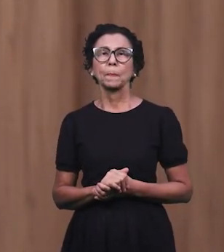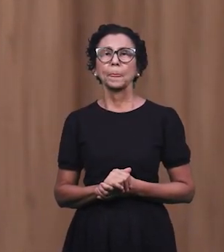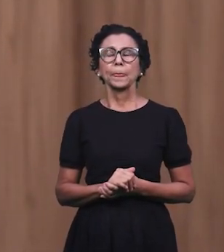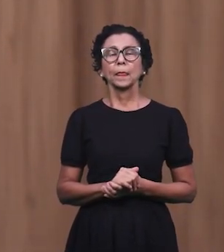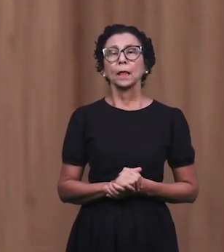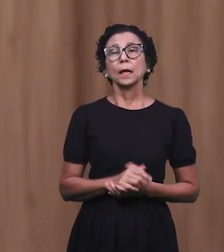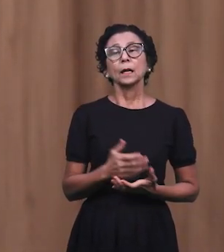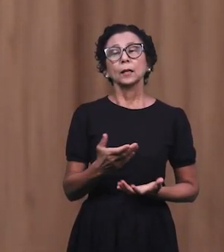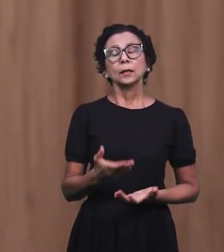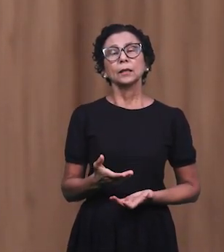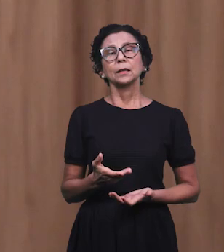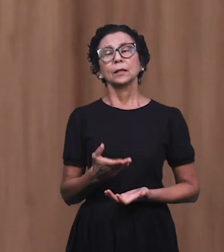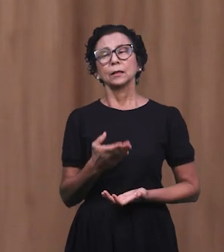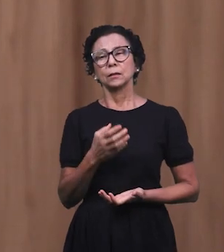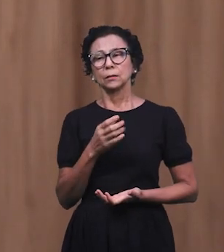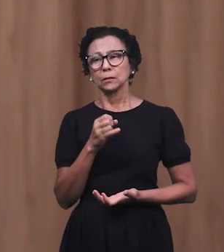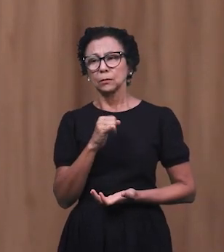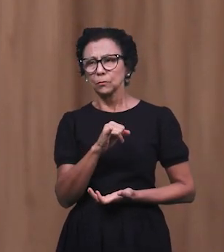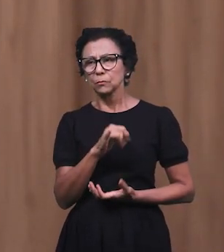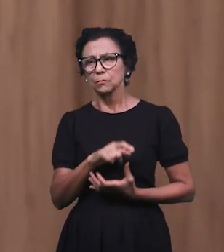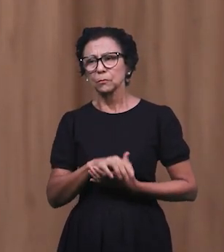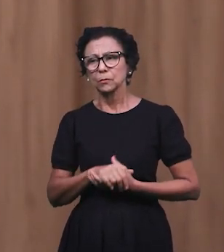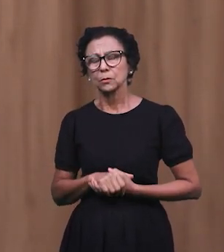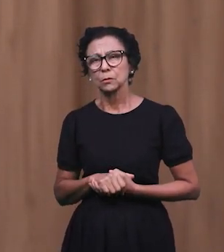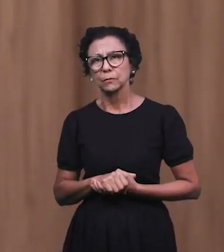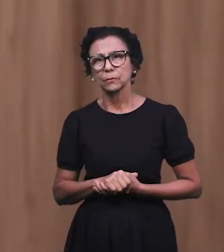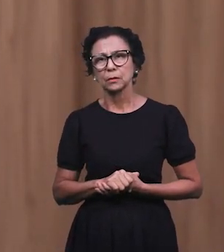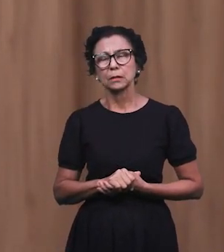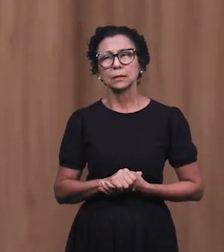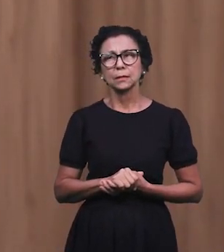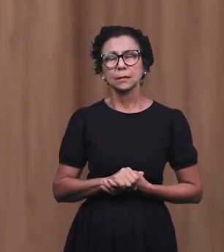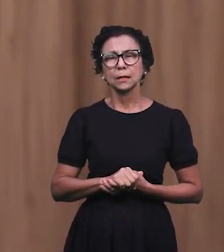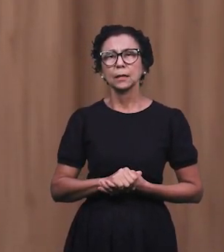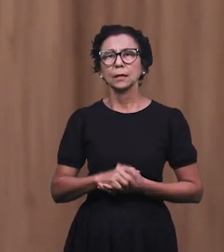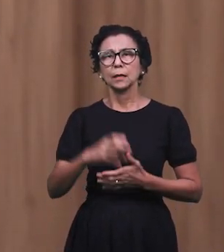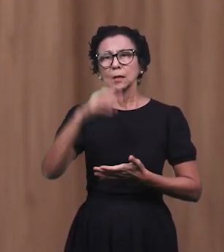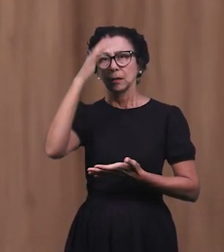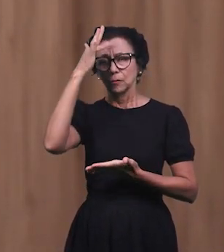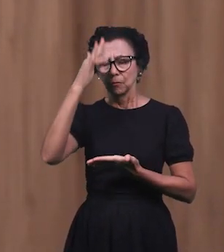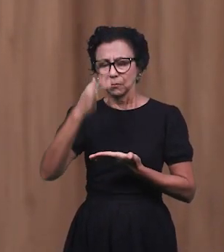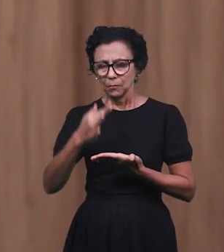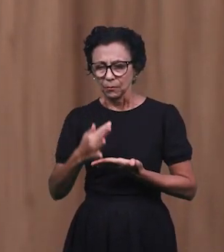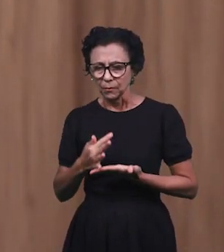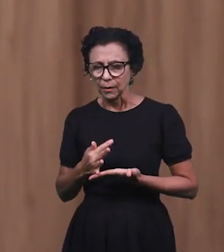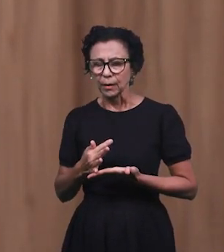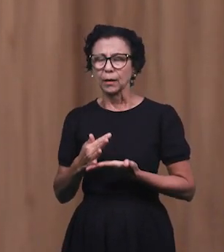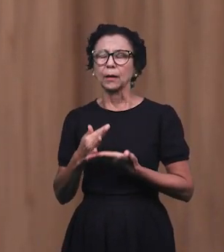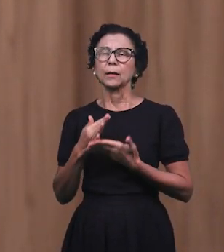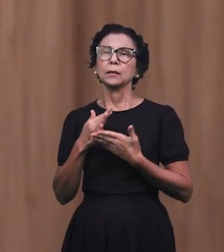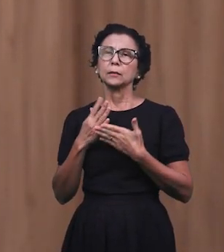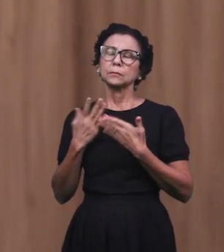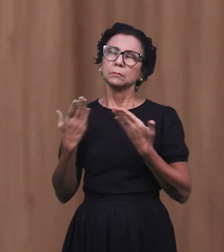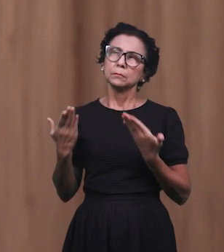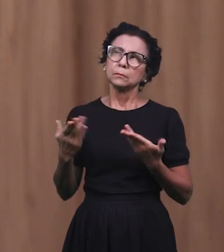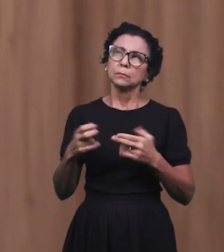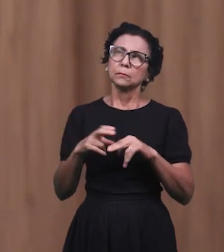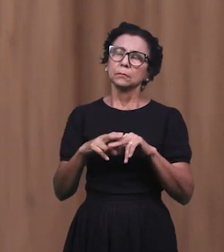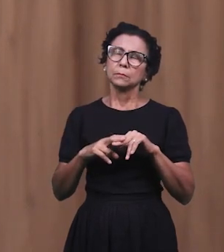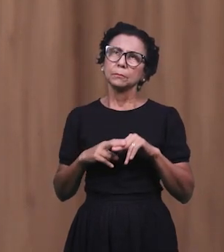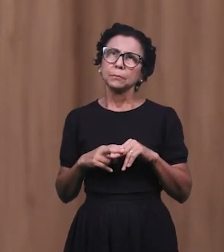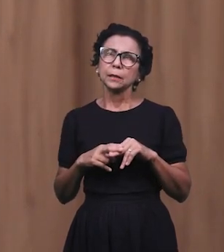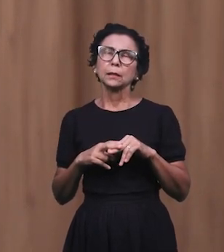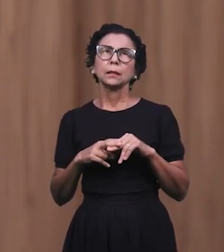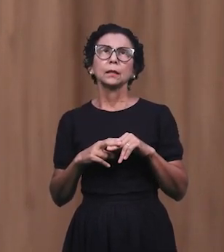homem espiritual, ele vai deixar aquilo que é a fé guiar o seu lado material, o seu lado racional. Então,